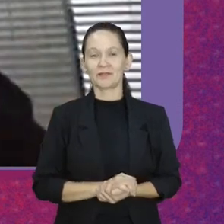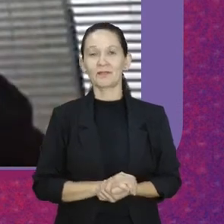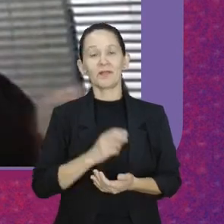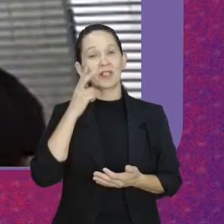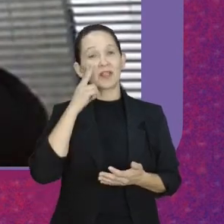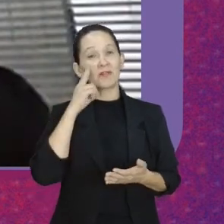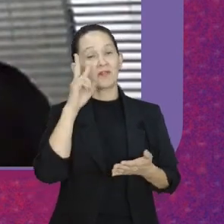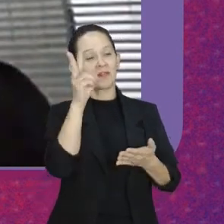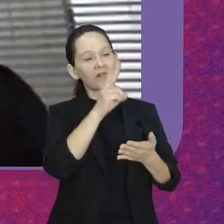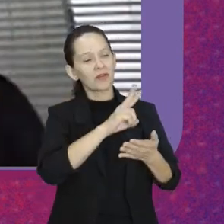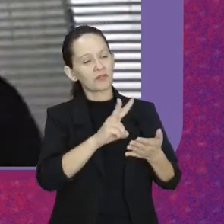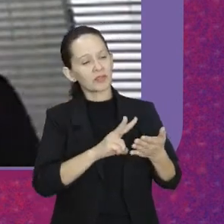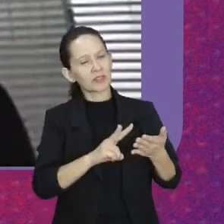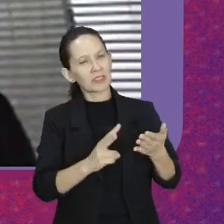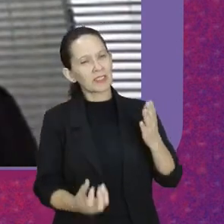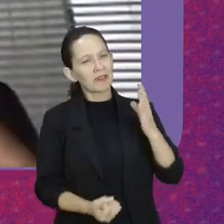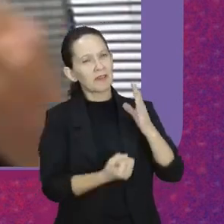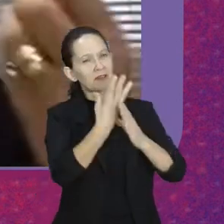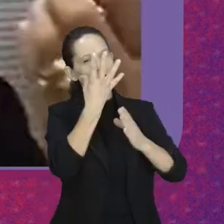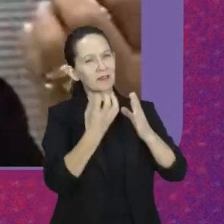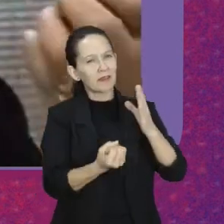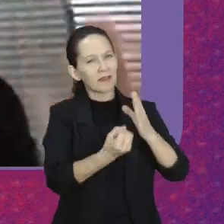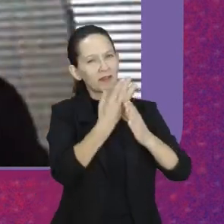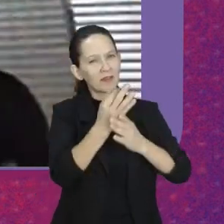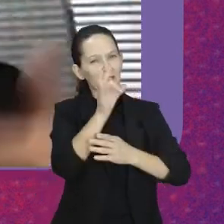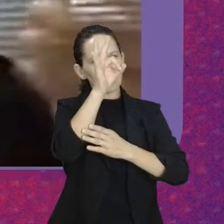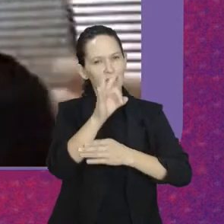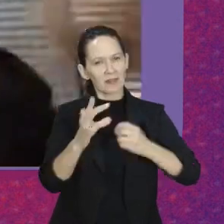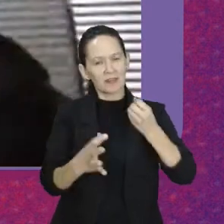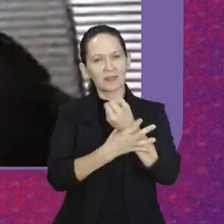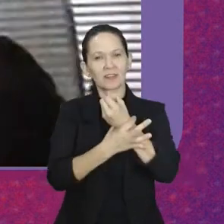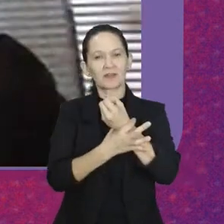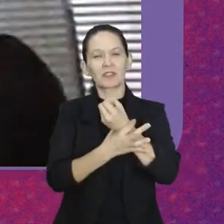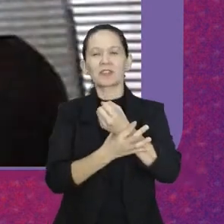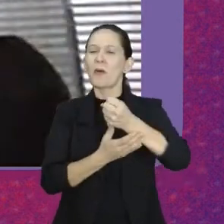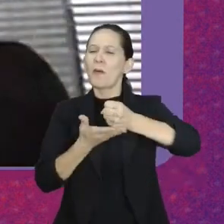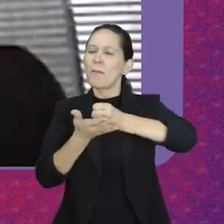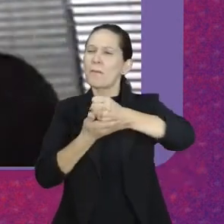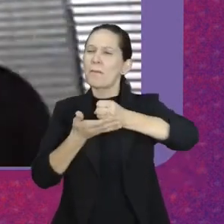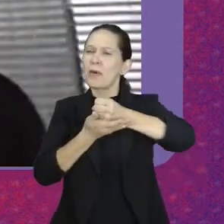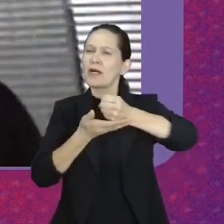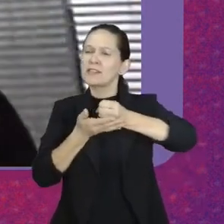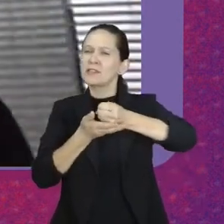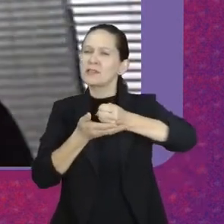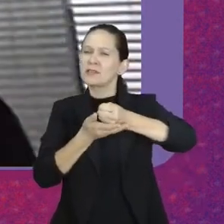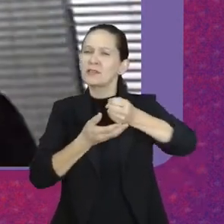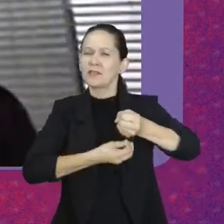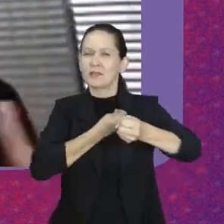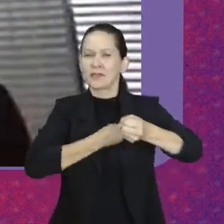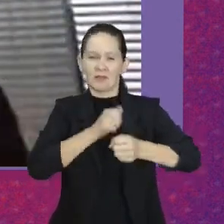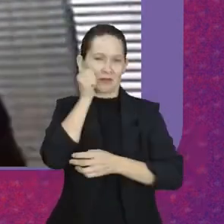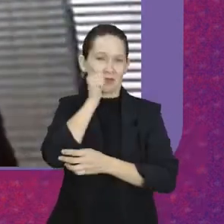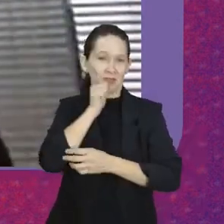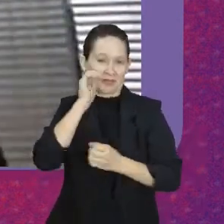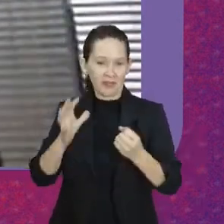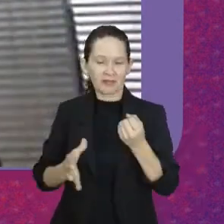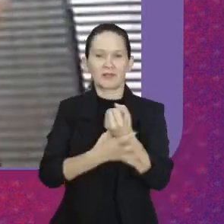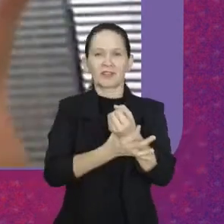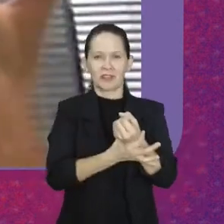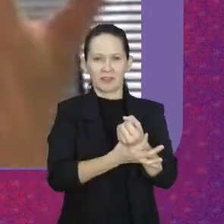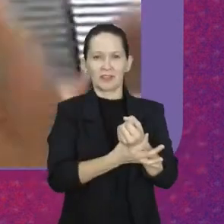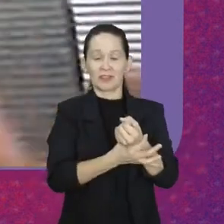preveja, né, e provenha, né, condições mínimas ou condições objetivas necessárias para